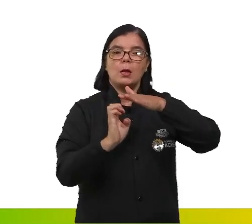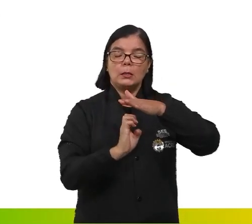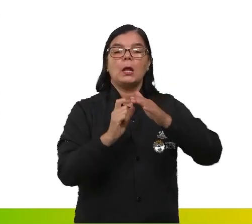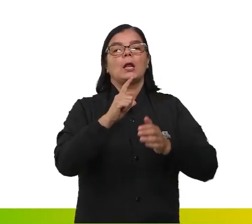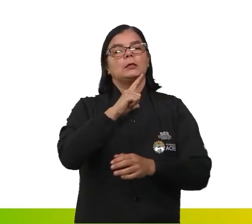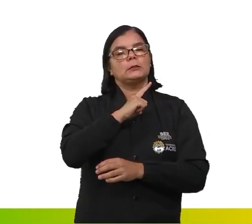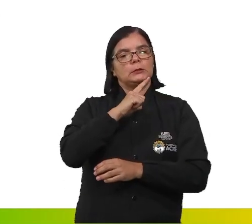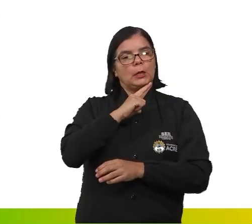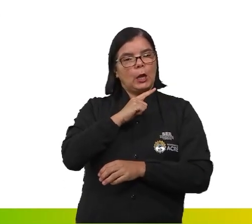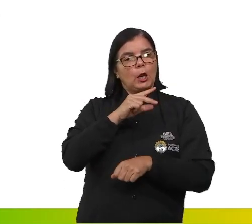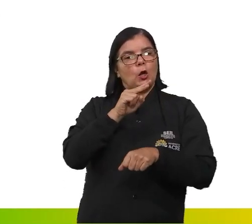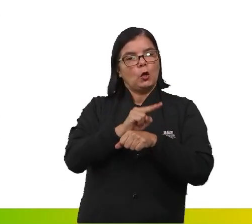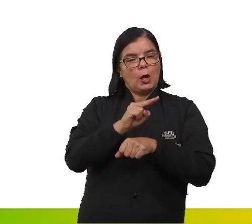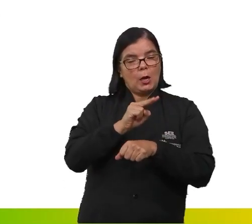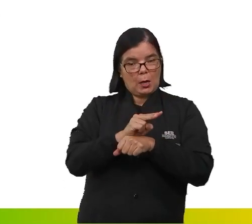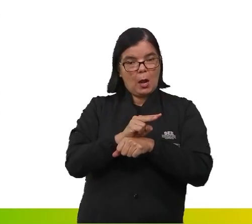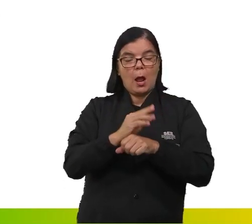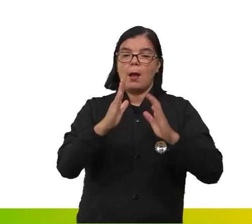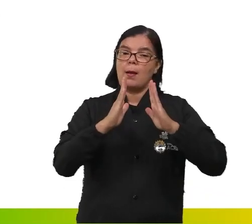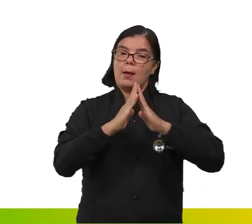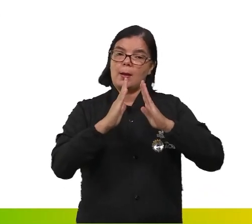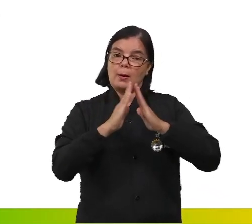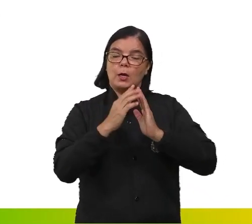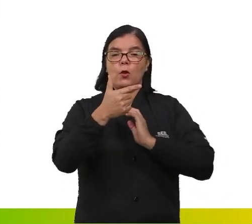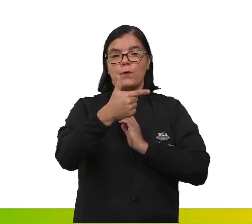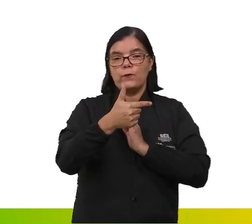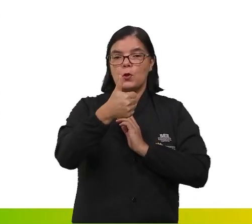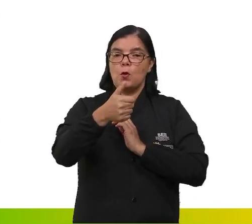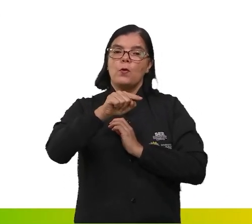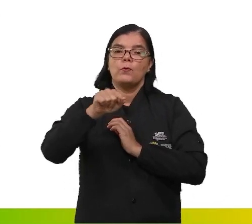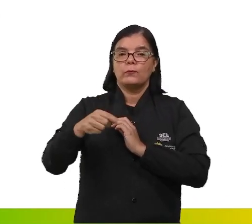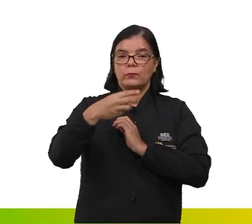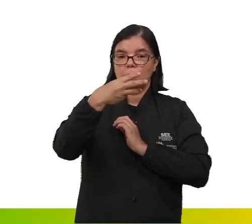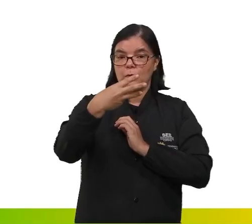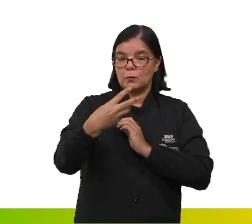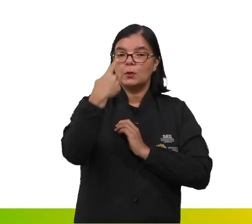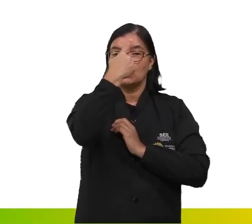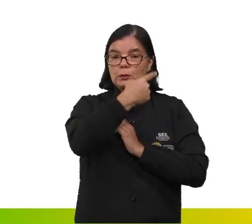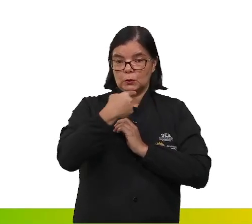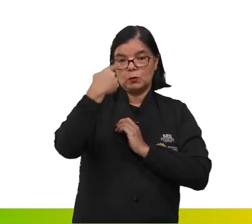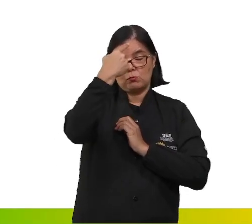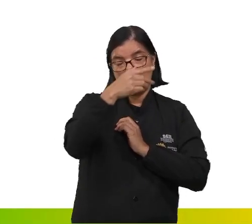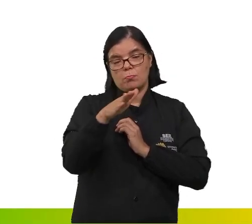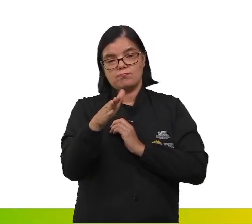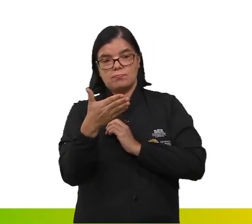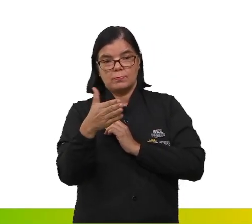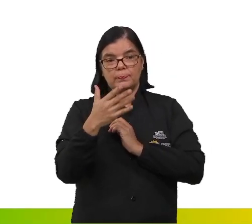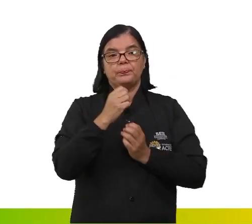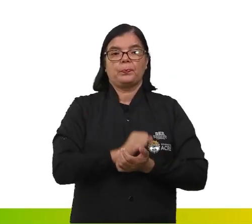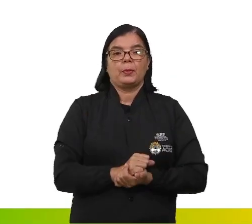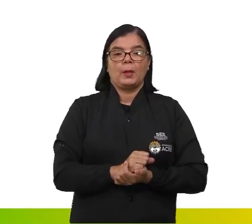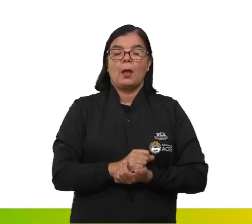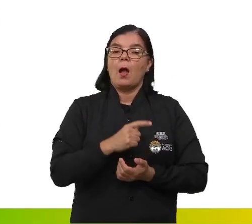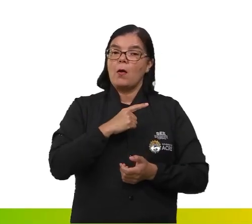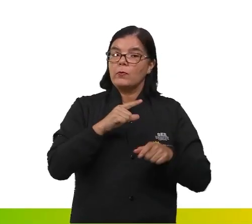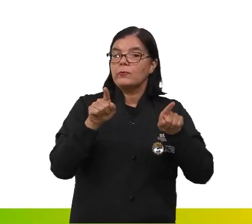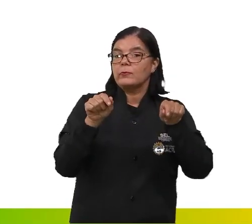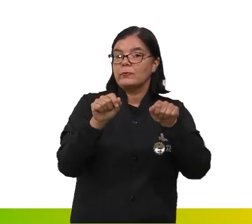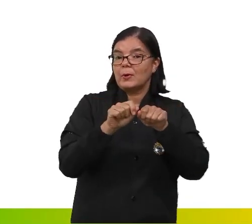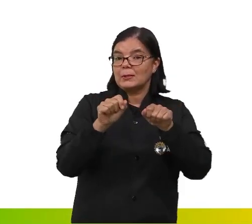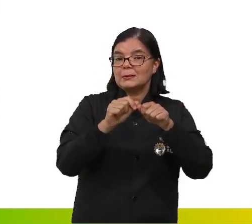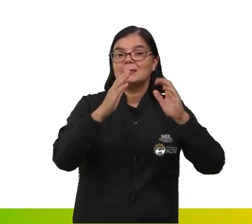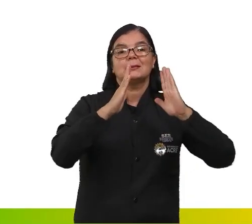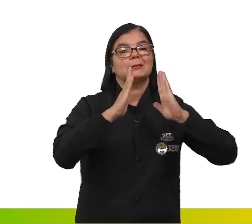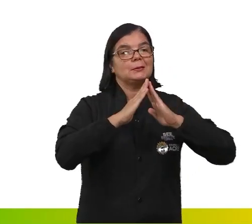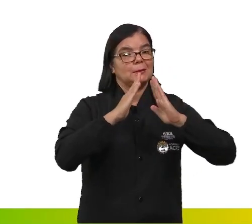ainda tinha que dedicar ao lar 21 horas aproximadamente. Isso na semana,